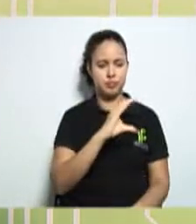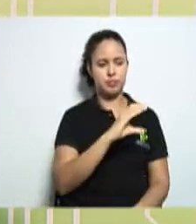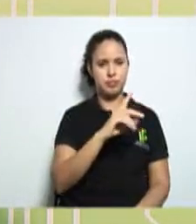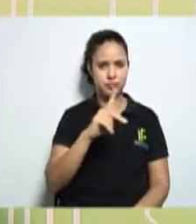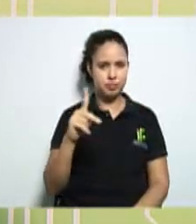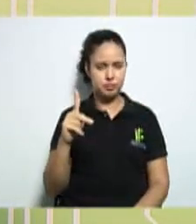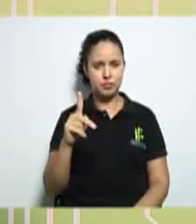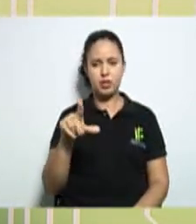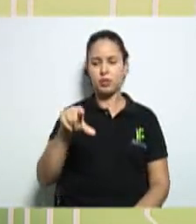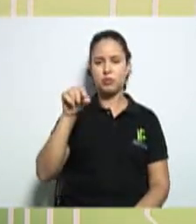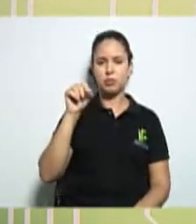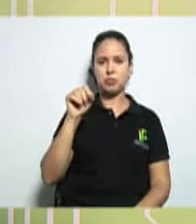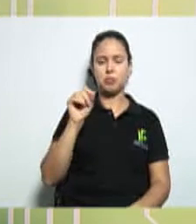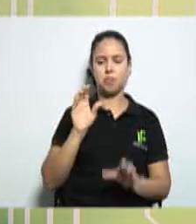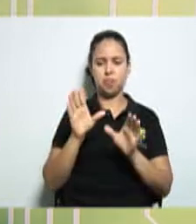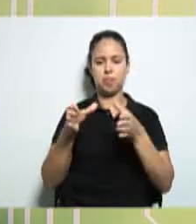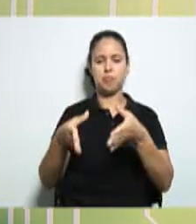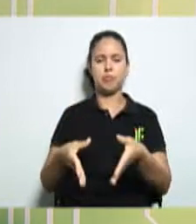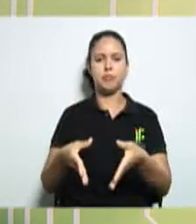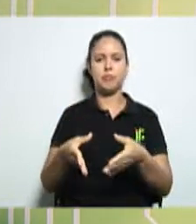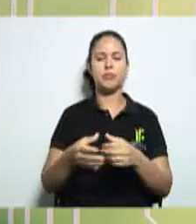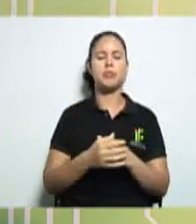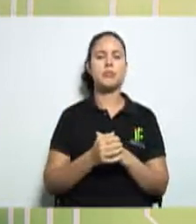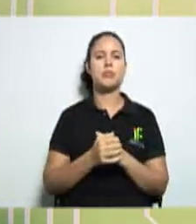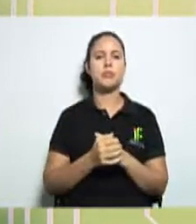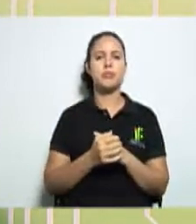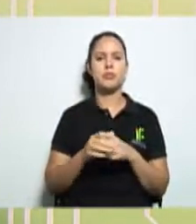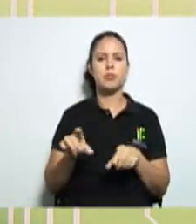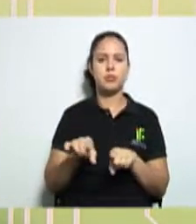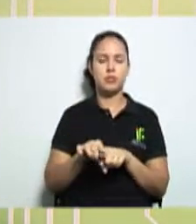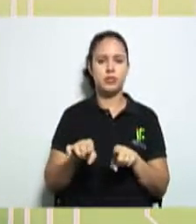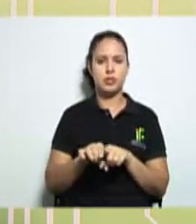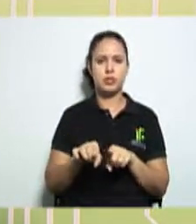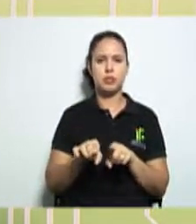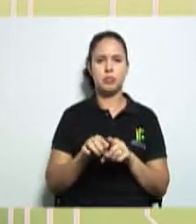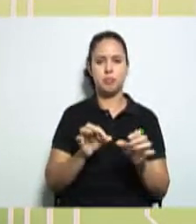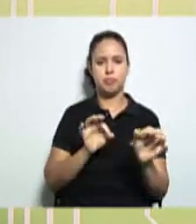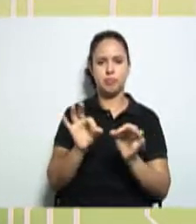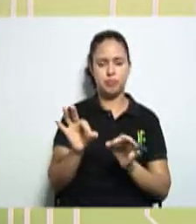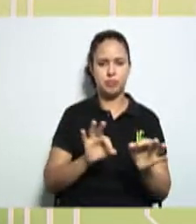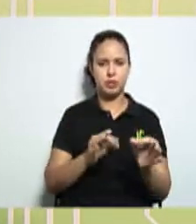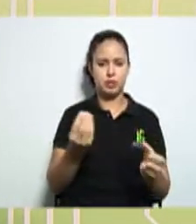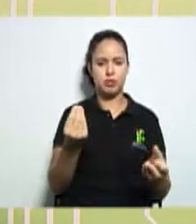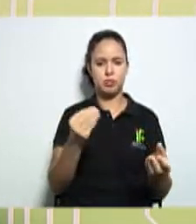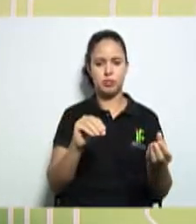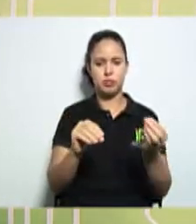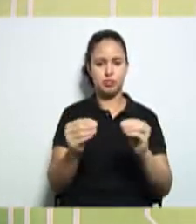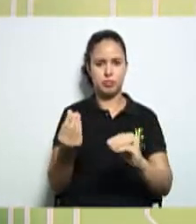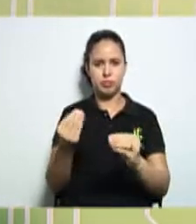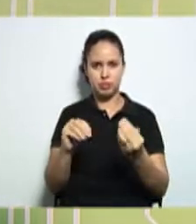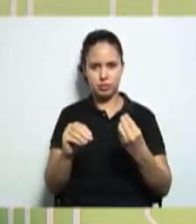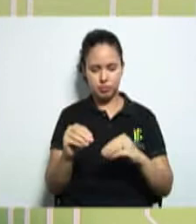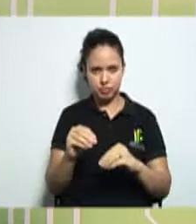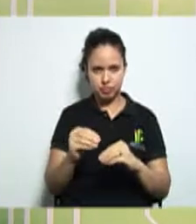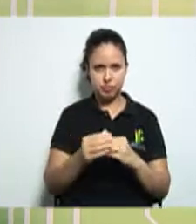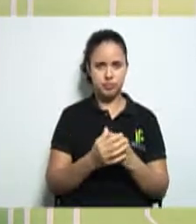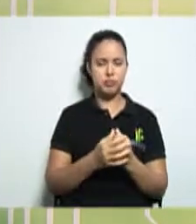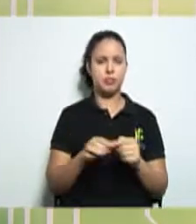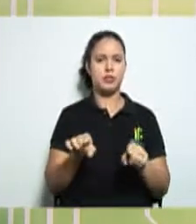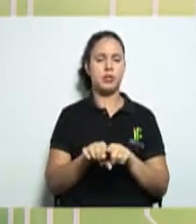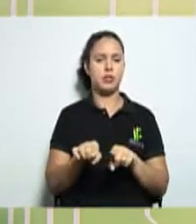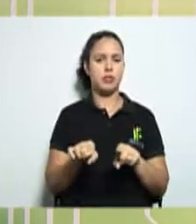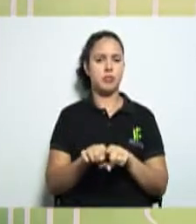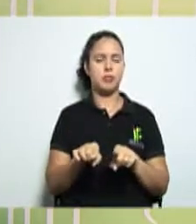do ramo até a questão da sua composição de todos os colaboradores. E através